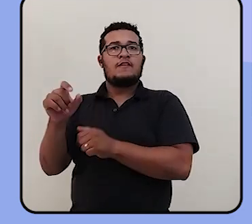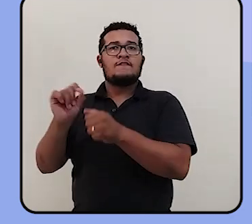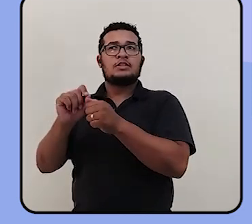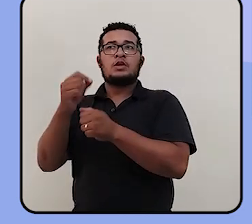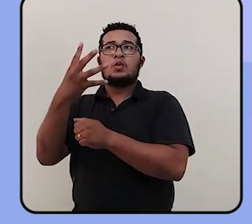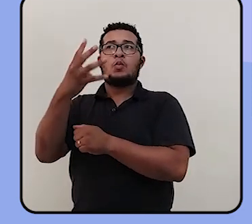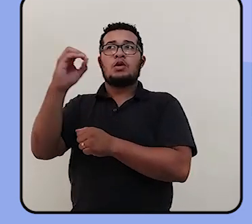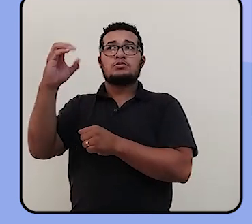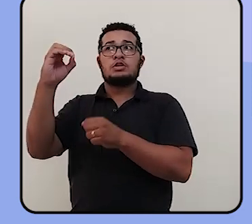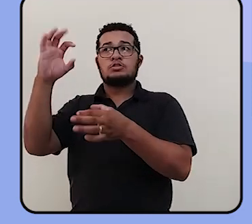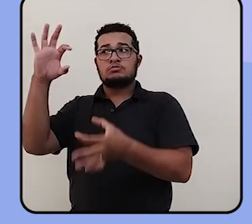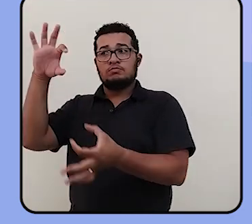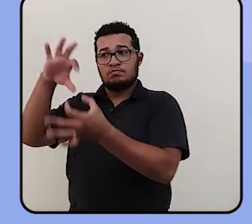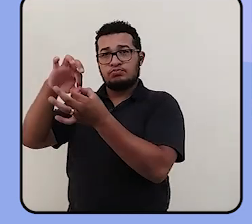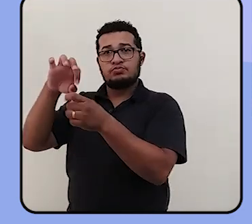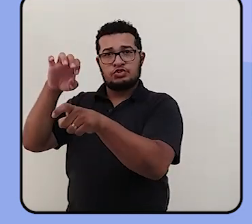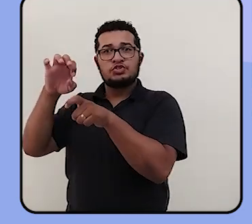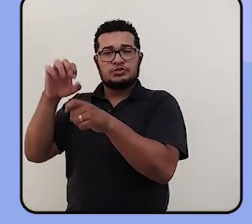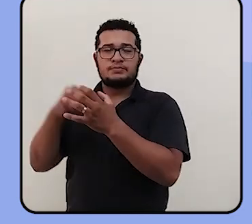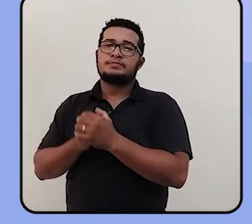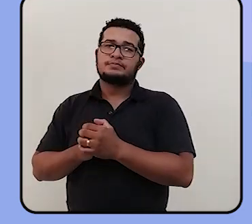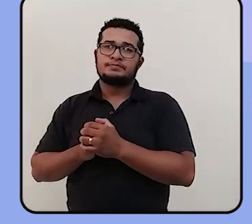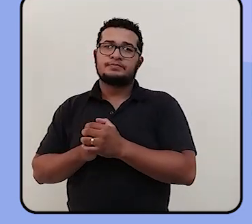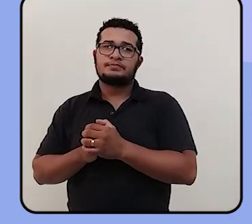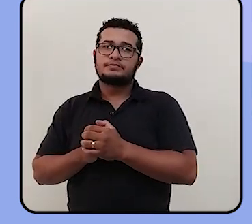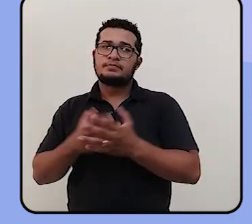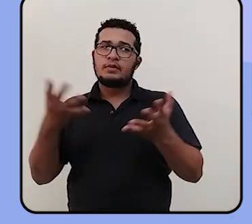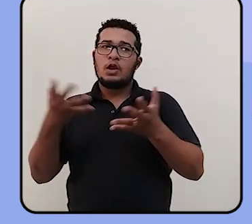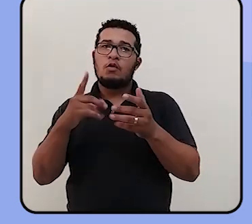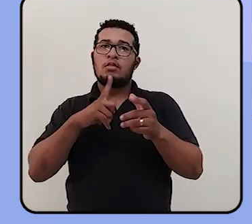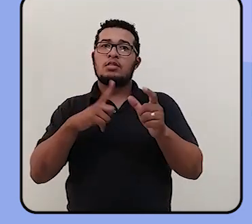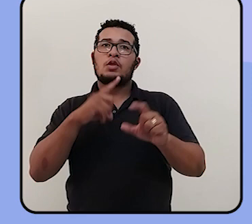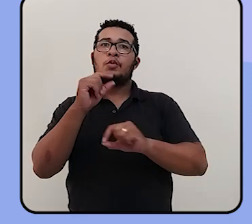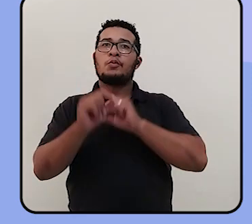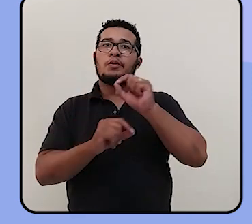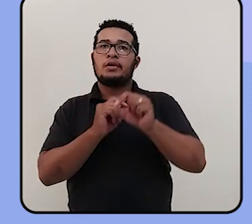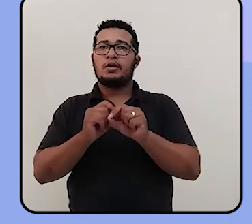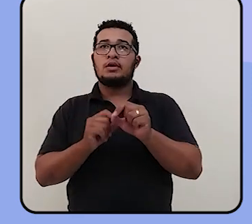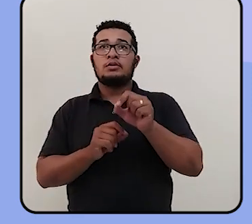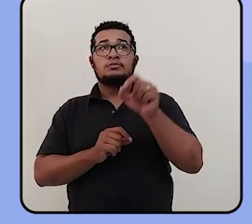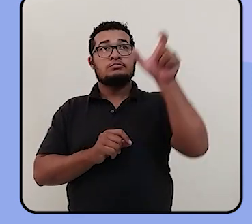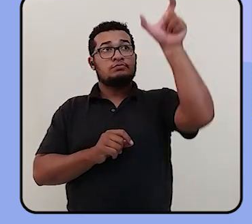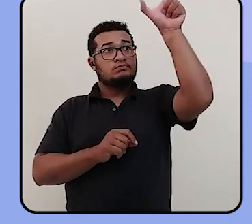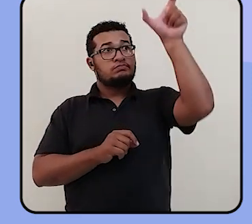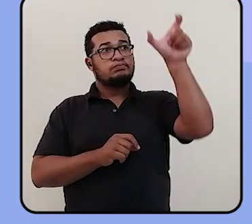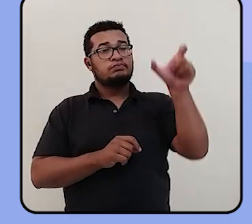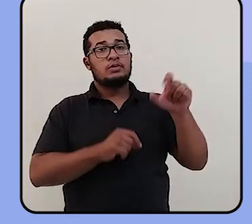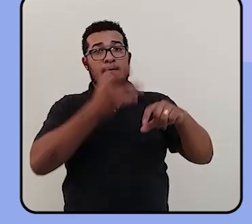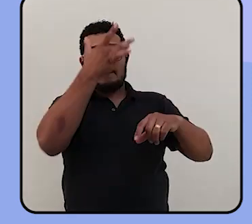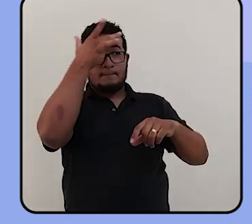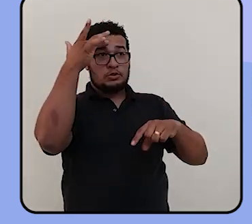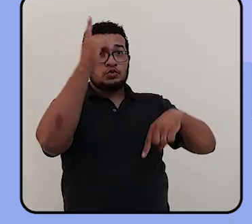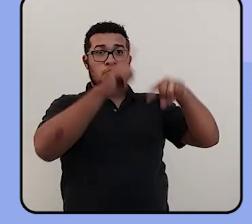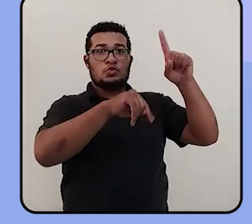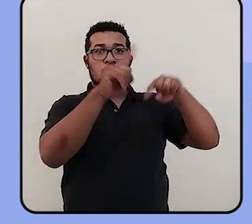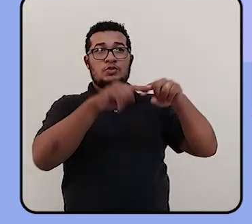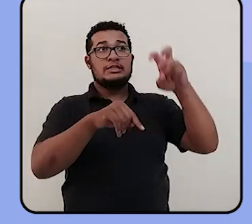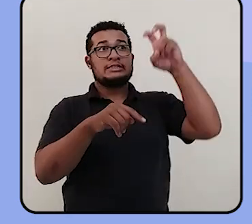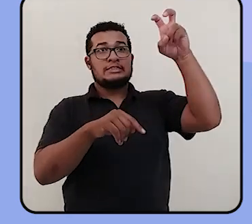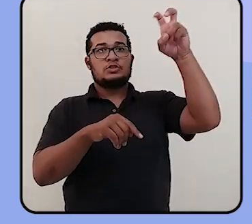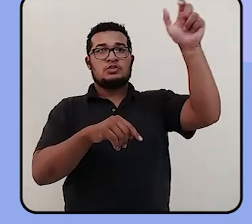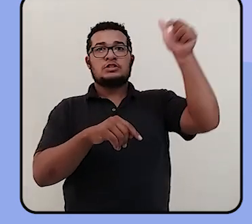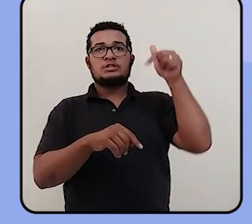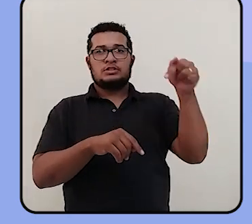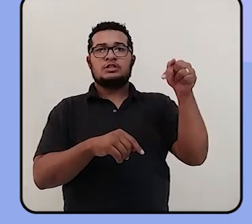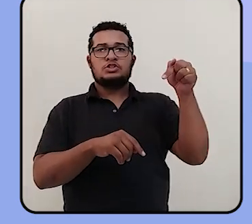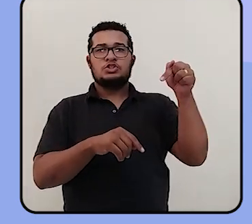dizer que 400 está para X. Vou pegar agora a coluna ali de número de operários, onde tinha